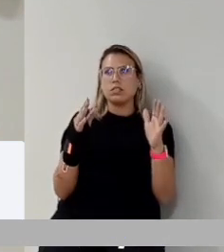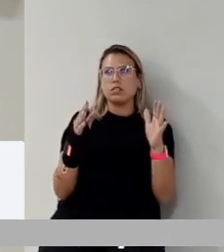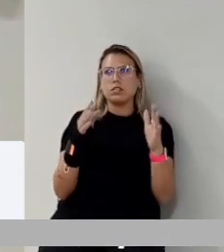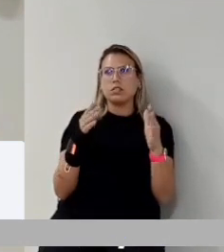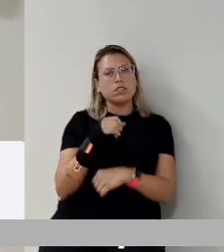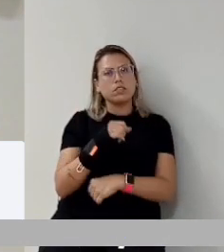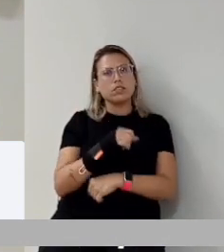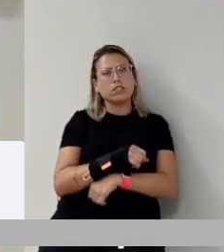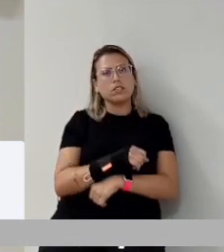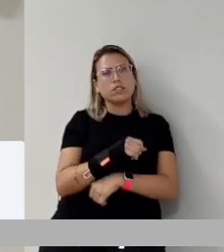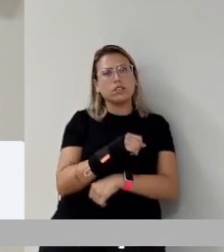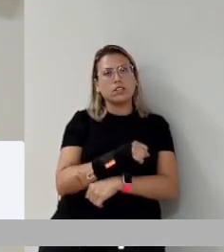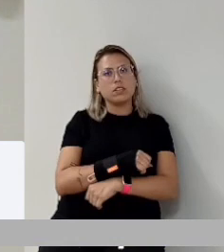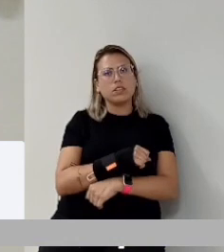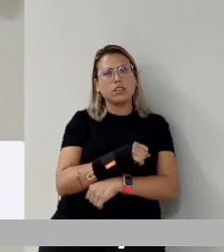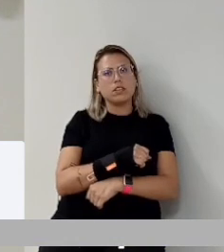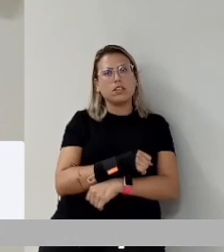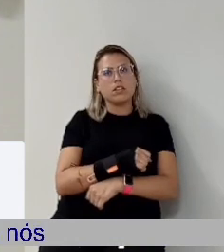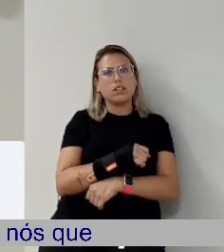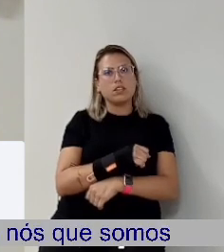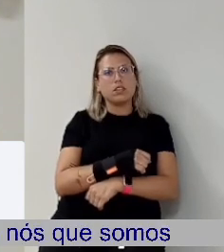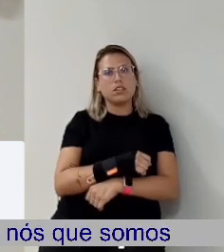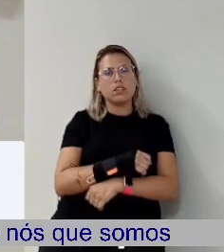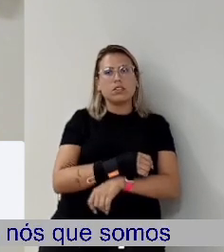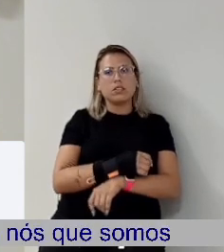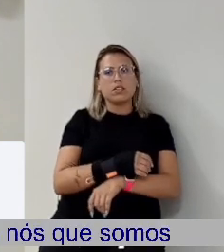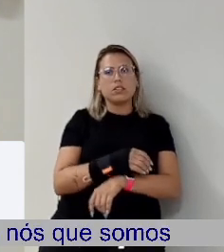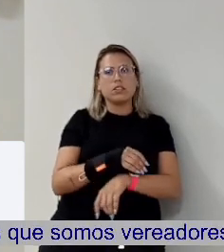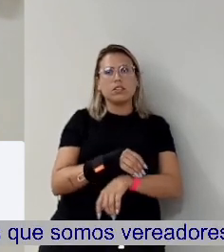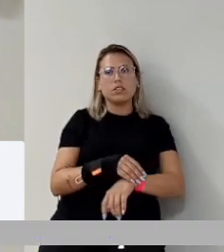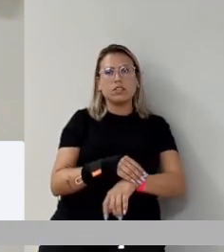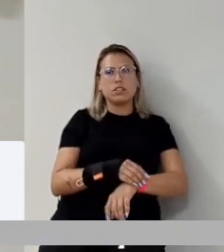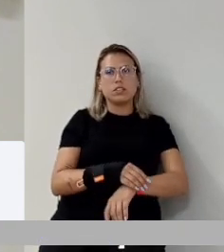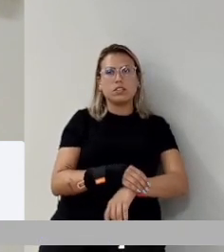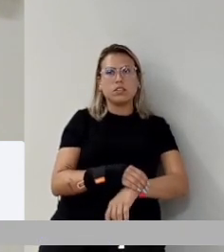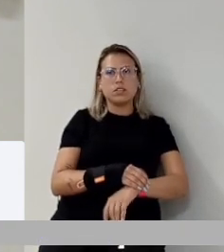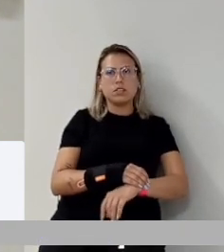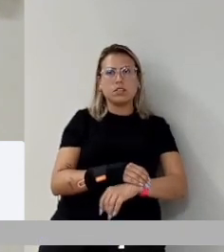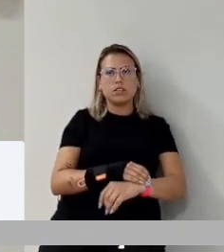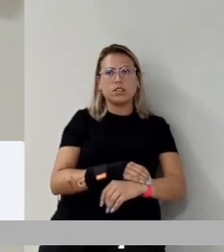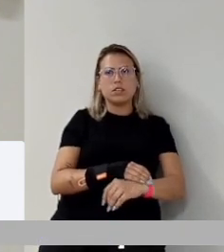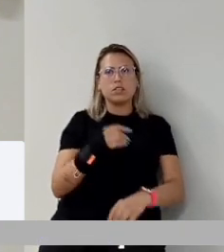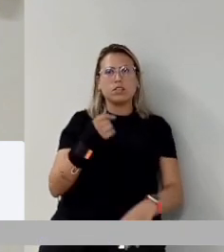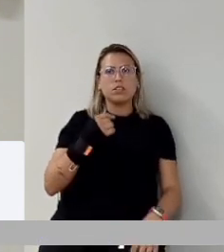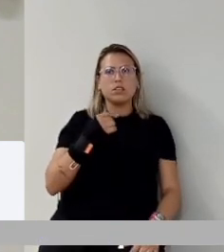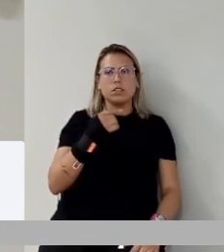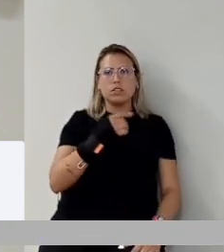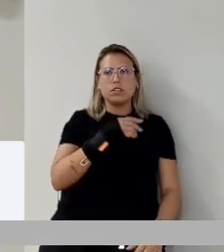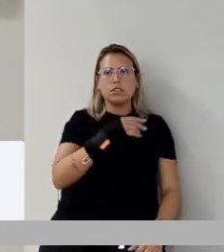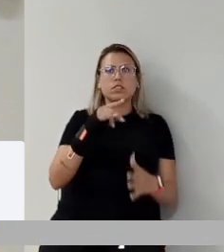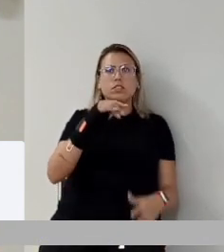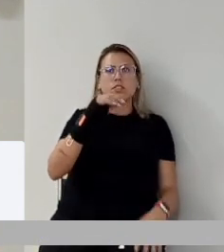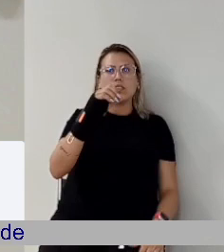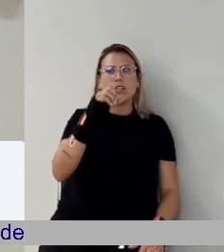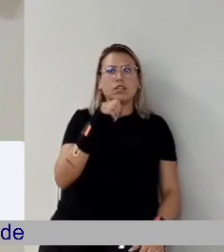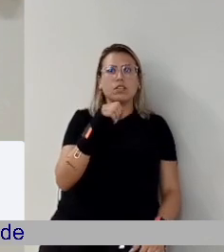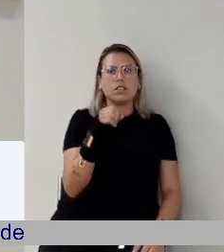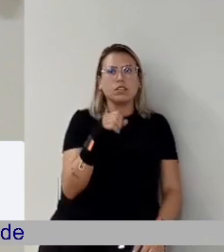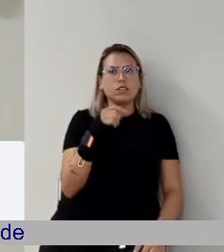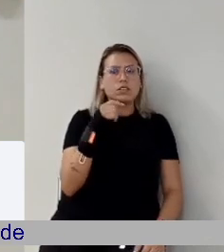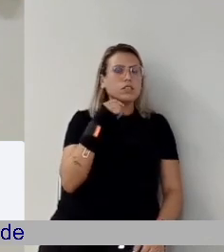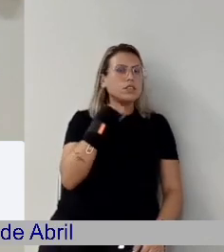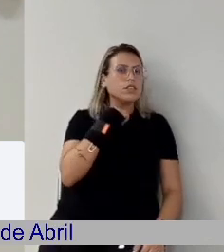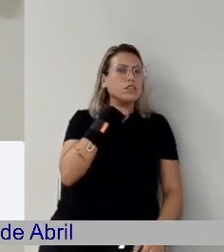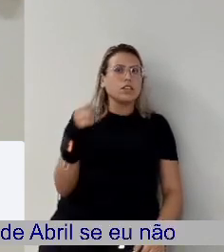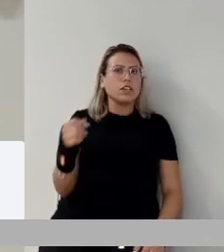janela né Principalmente nós que somos vereadores né até o dia eu acho que até o dia 8 de de Abril